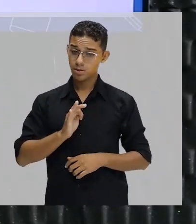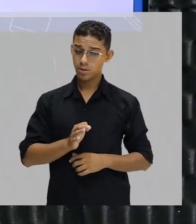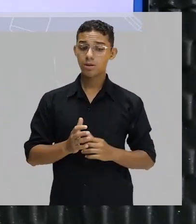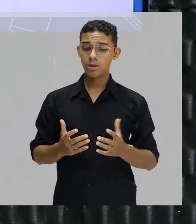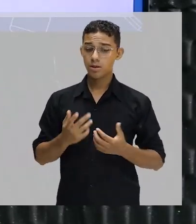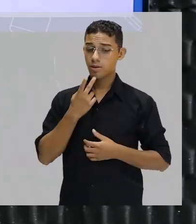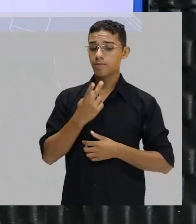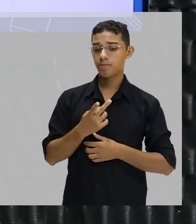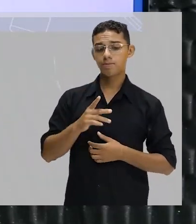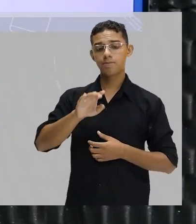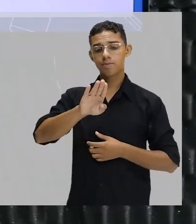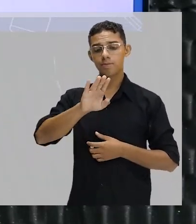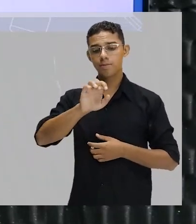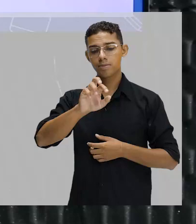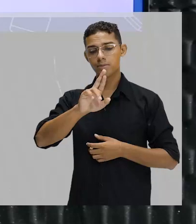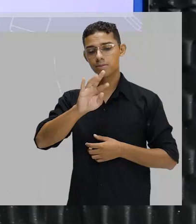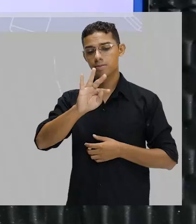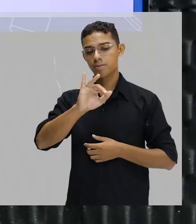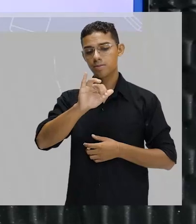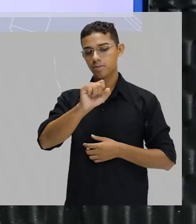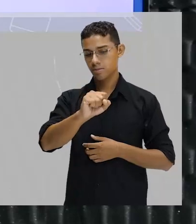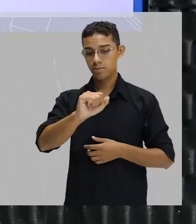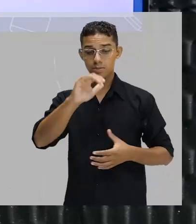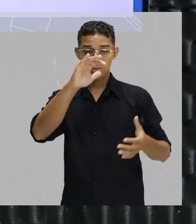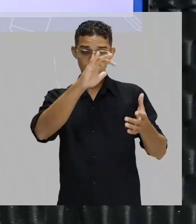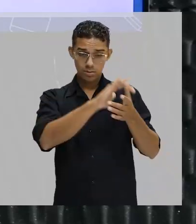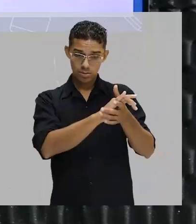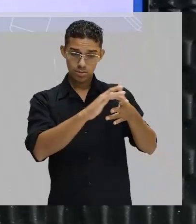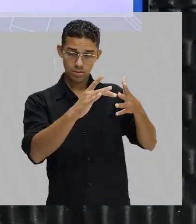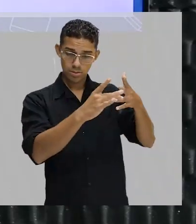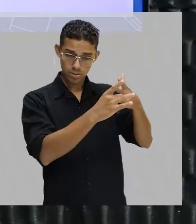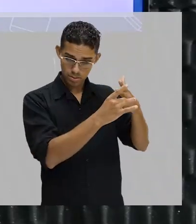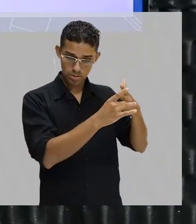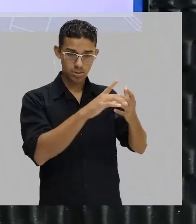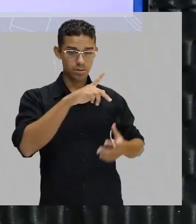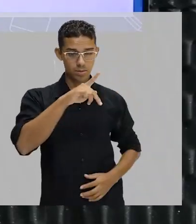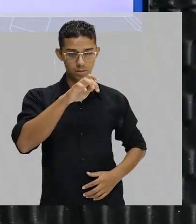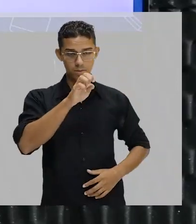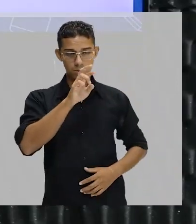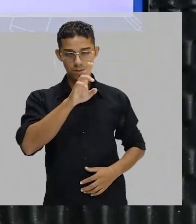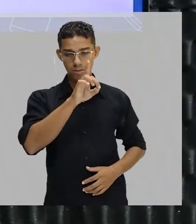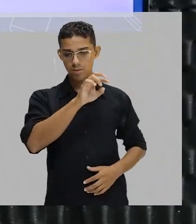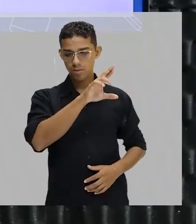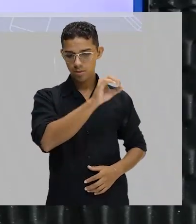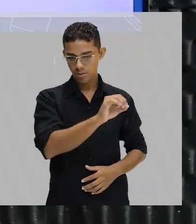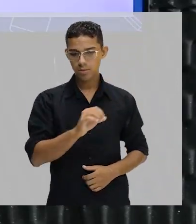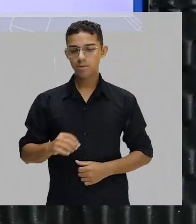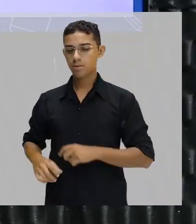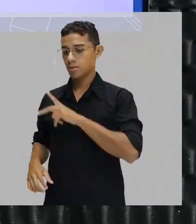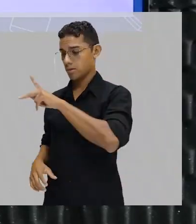com Cristina. Pronto, desfez a ambiguidade e não ficou nenhuma dúvida.